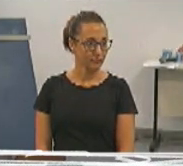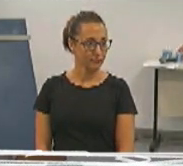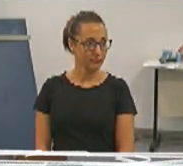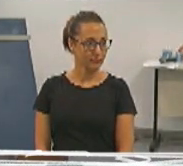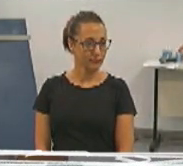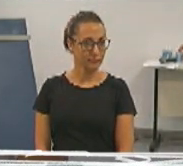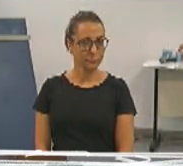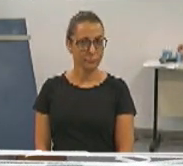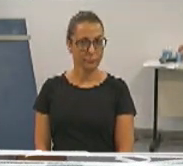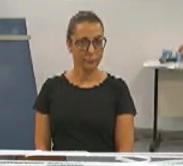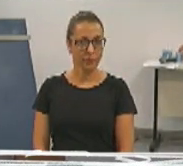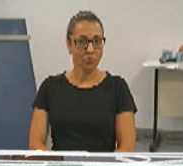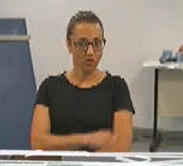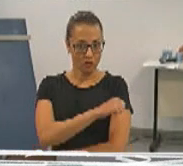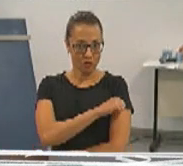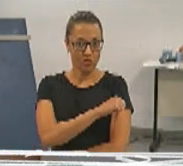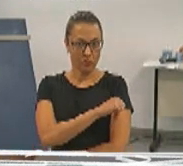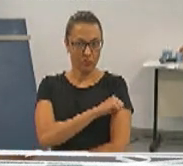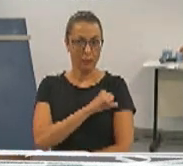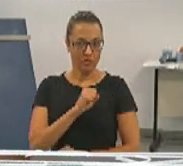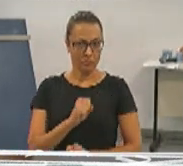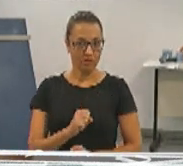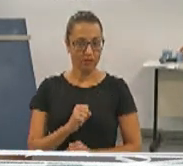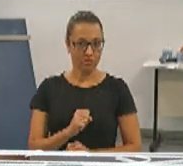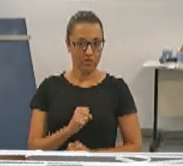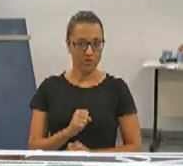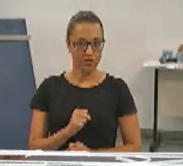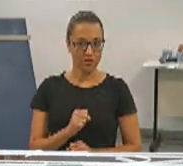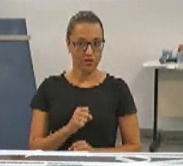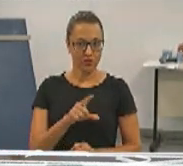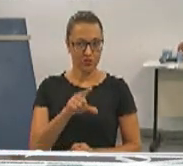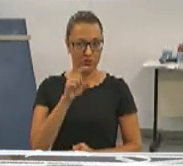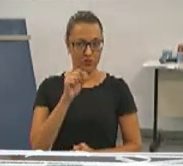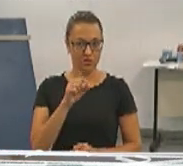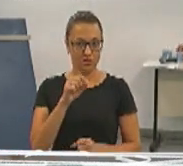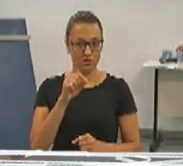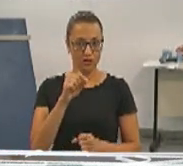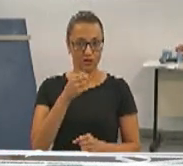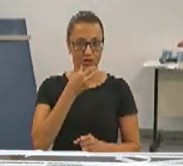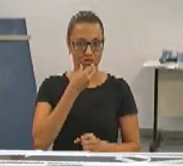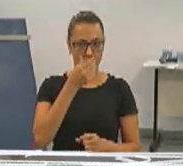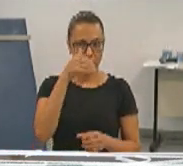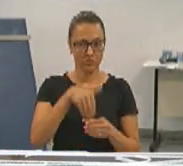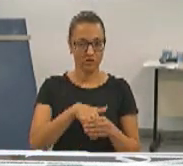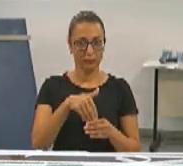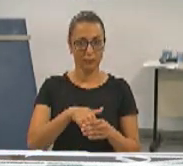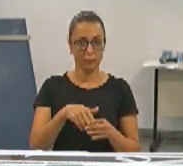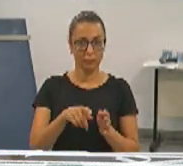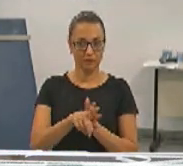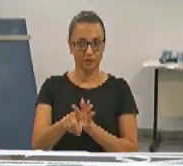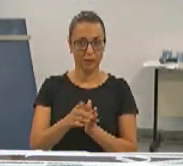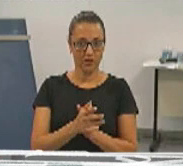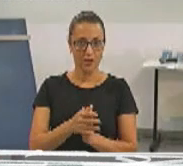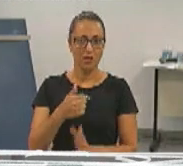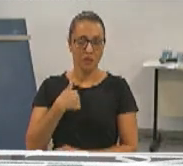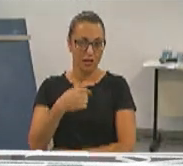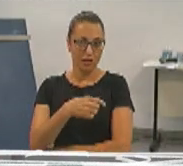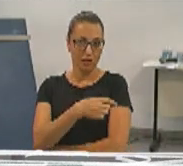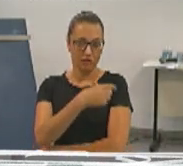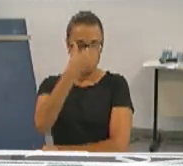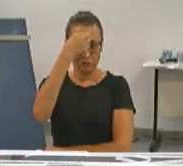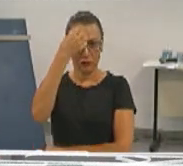o aluno pode escolher o candidato e fazer a sua pergunta. Tem um minuto. Eu sou acadêmico de medicina